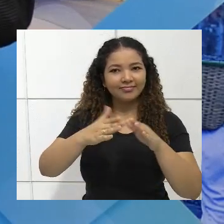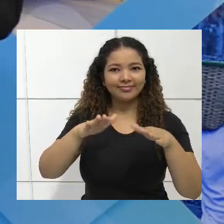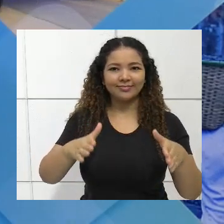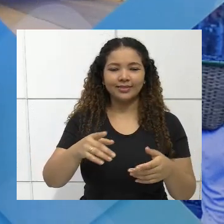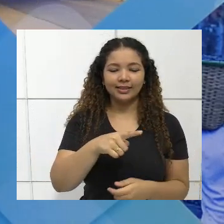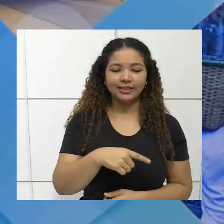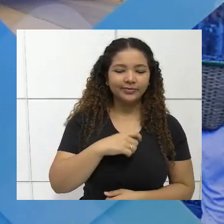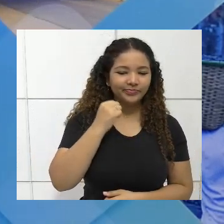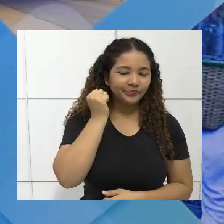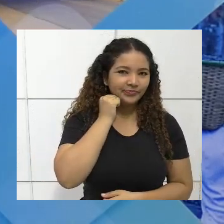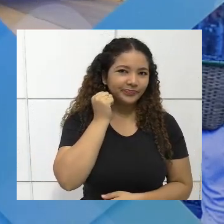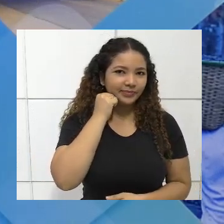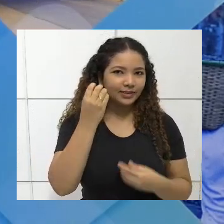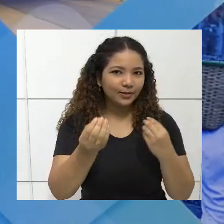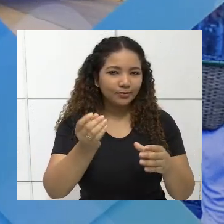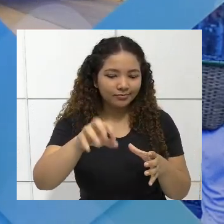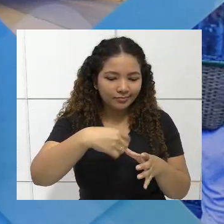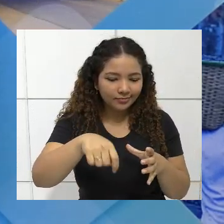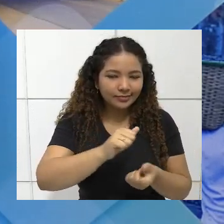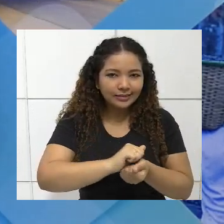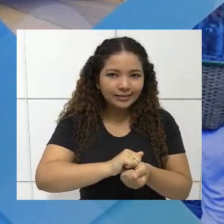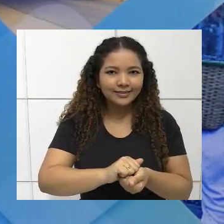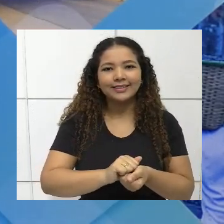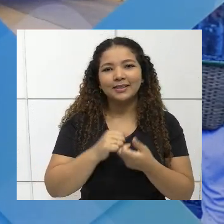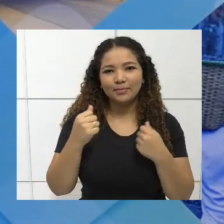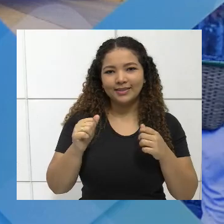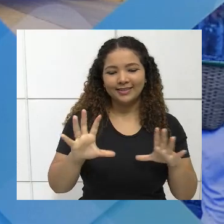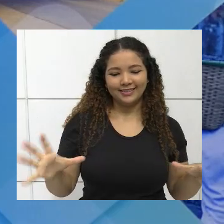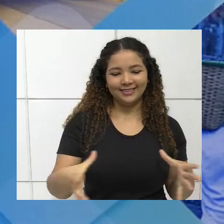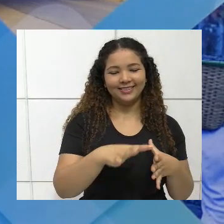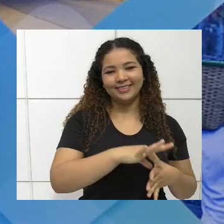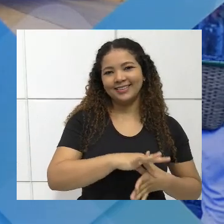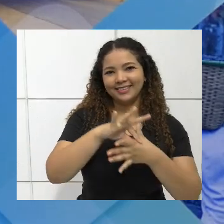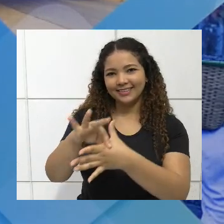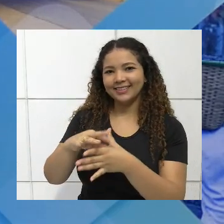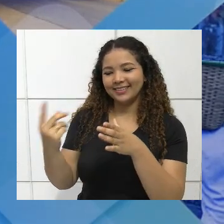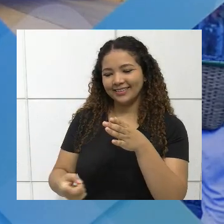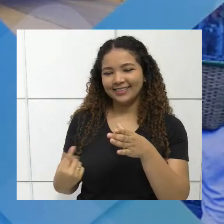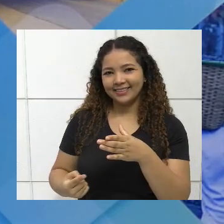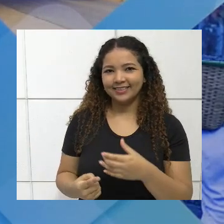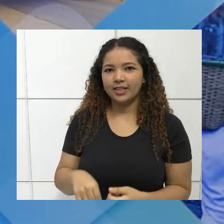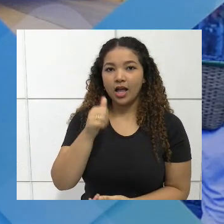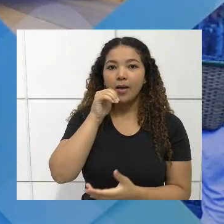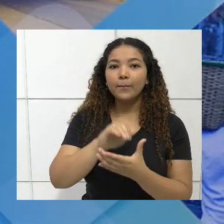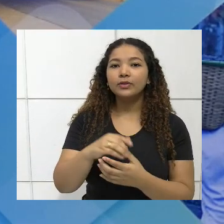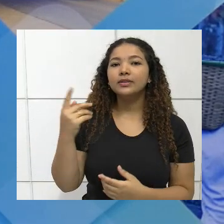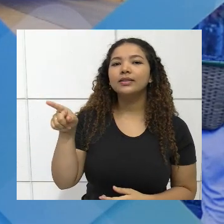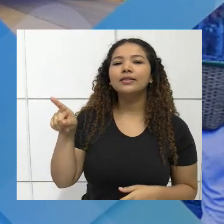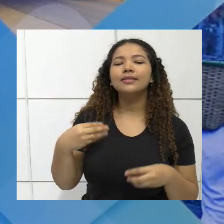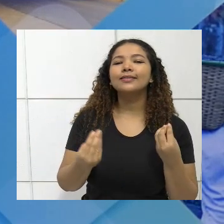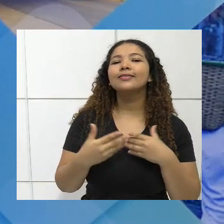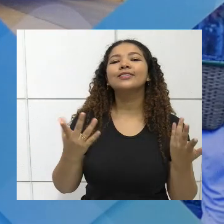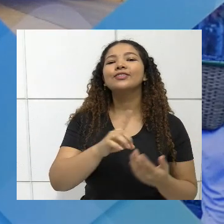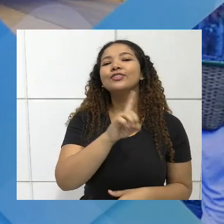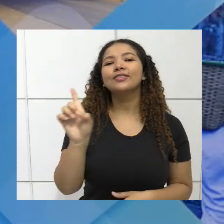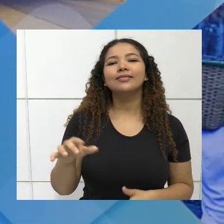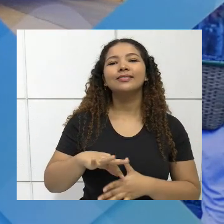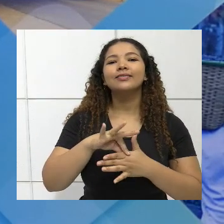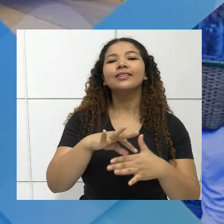o Anselmo tomou vergonha, agora também só lava lá na Prime Clean. Talvez a minha esposa esteja dizendo, e tu, quando é que tu vai levar as roupas aqui de